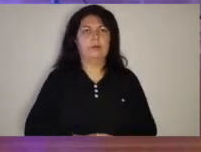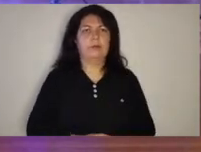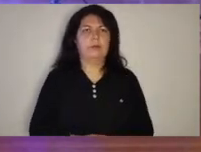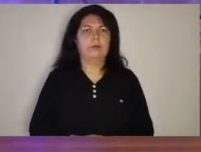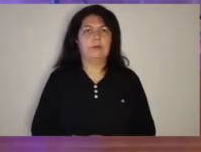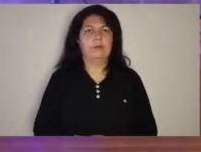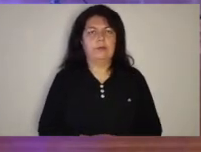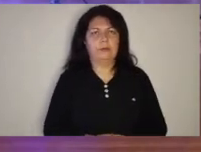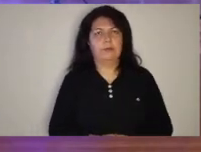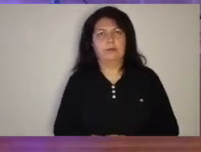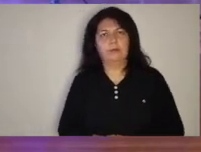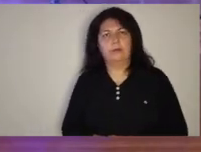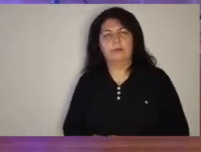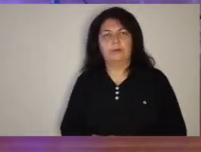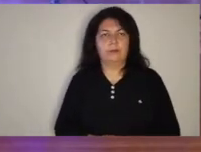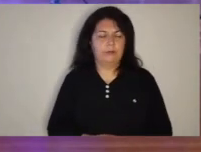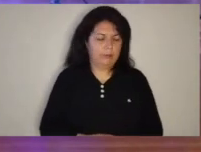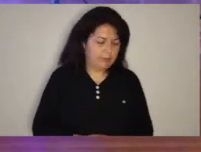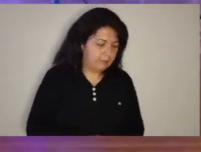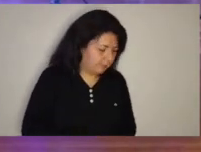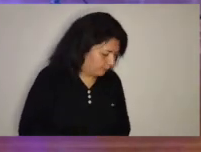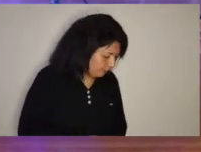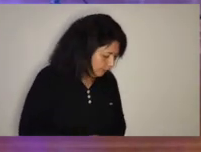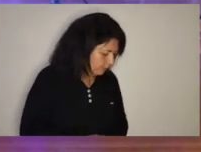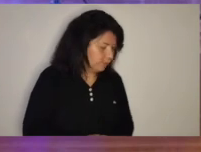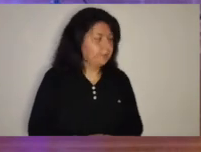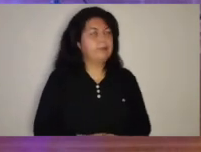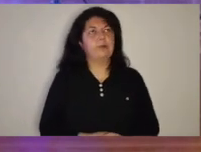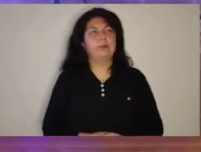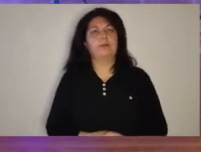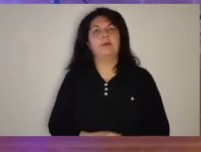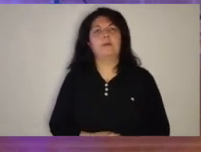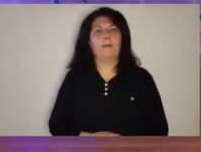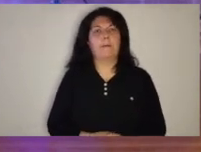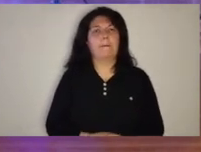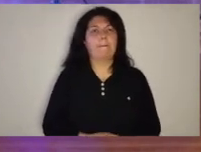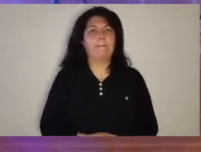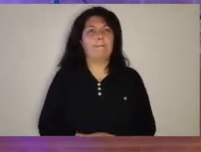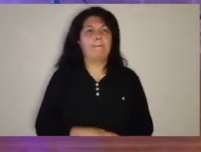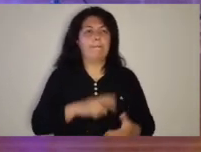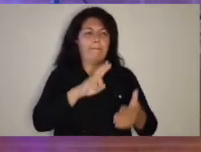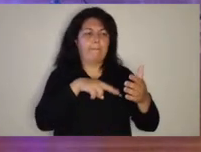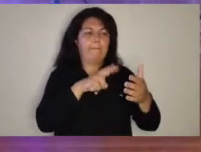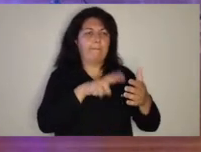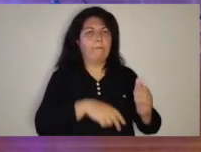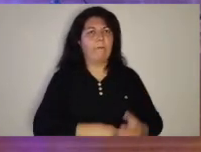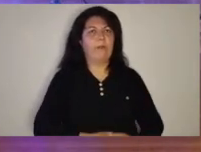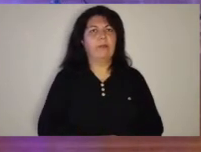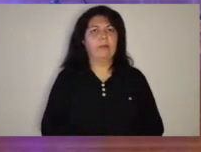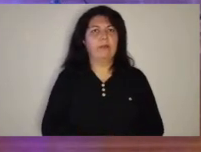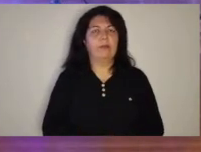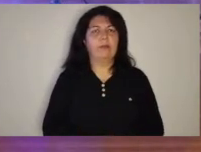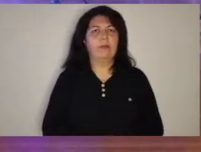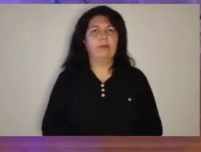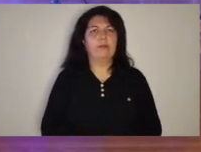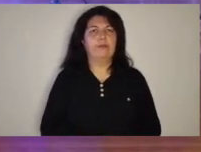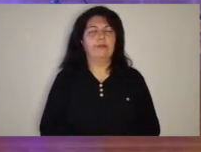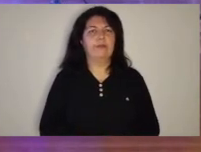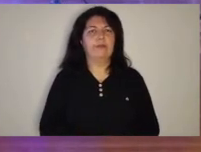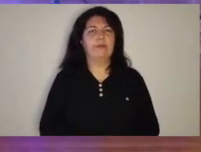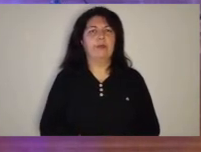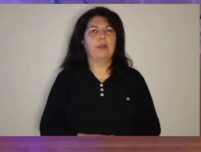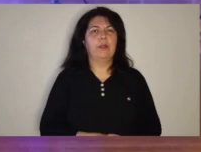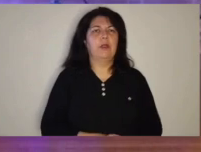a colocaram na casa de Abinadab, no outeiro, e consagraram Eleazar, seu filho, para que guardasse a arca